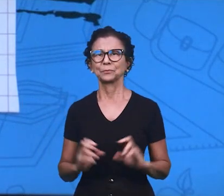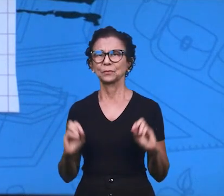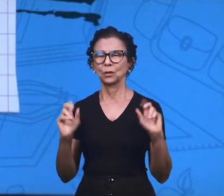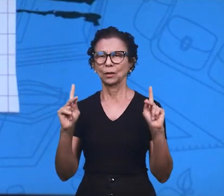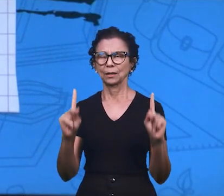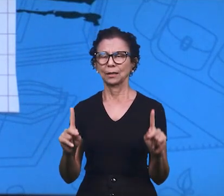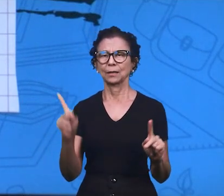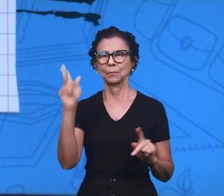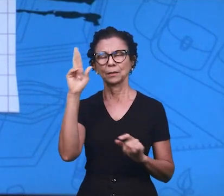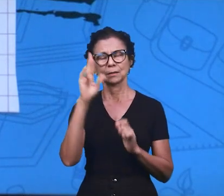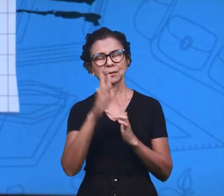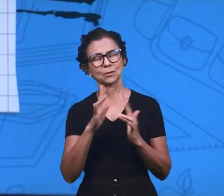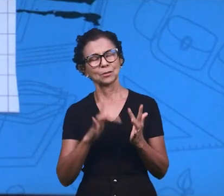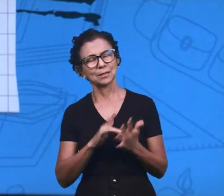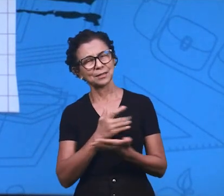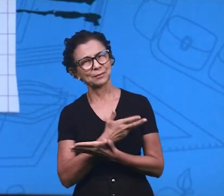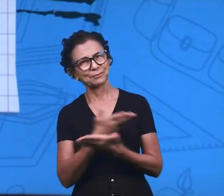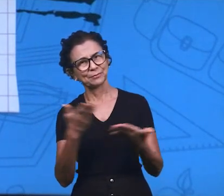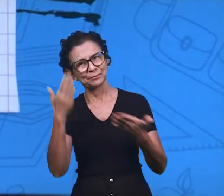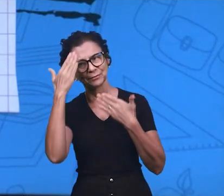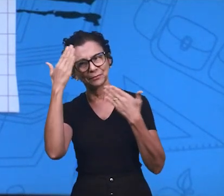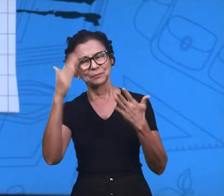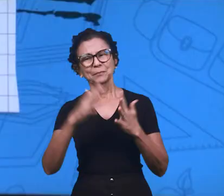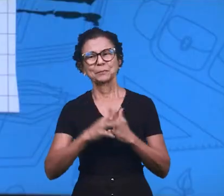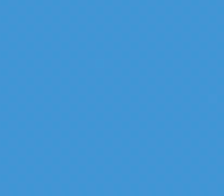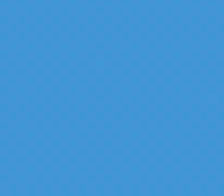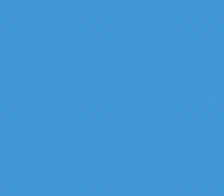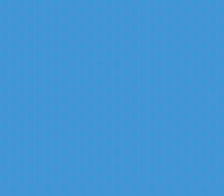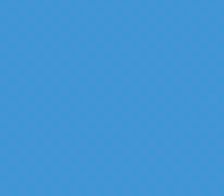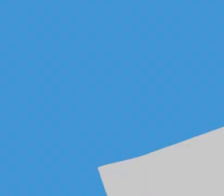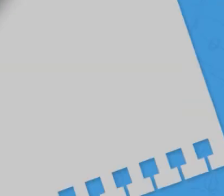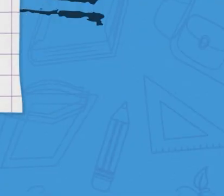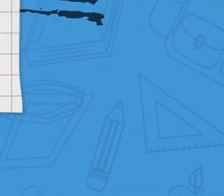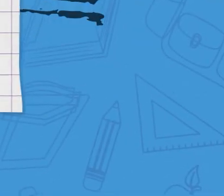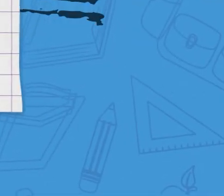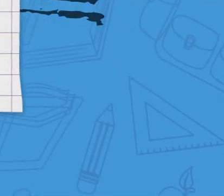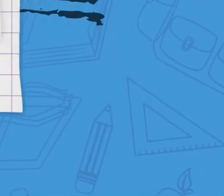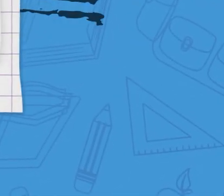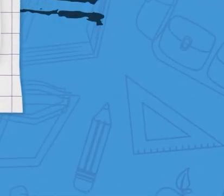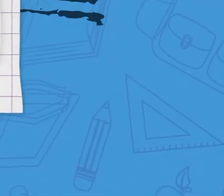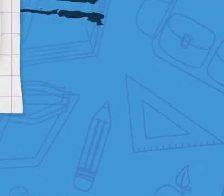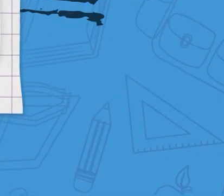isso aí. Então, a paz do Senhor Jesus. A paz do Senhor Jesus. Muito obrigada. Até o próximo.